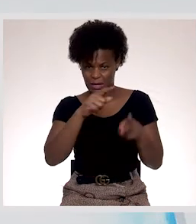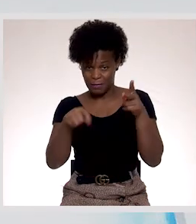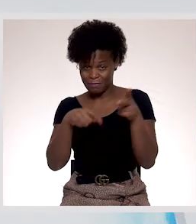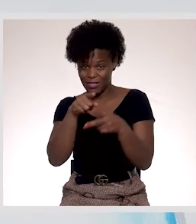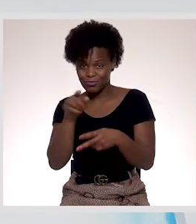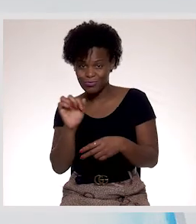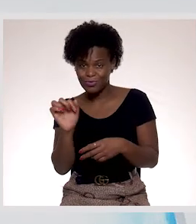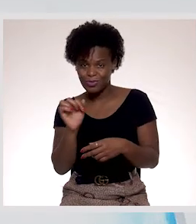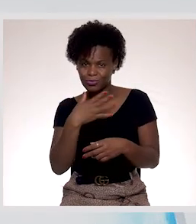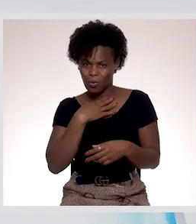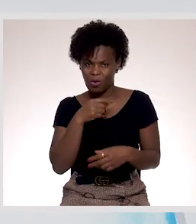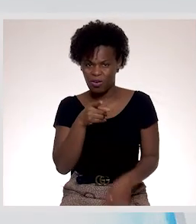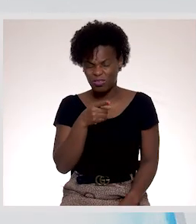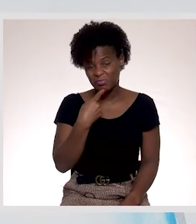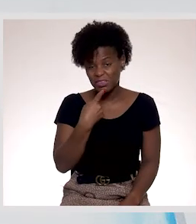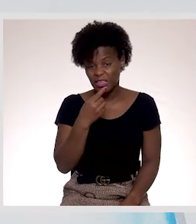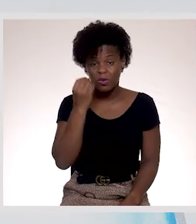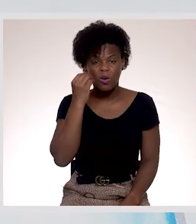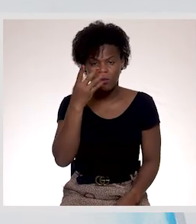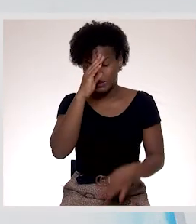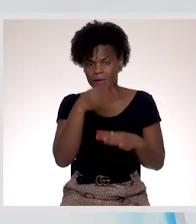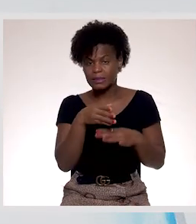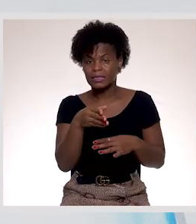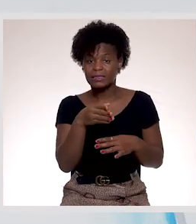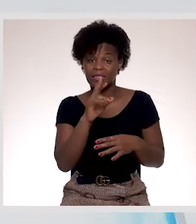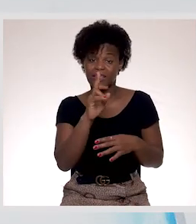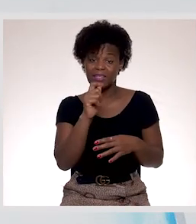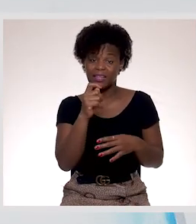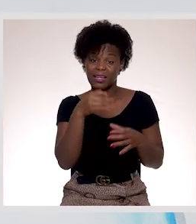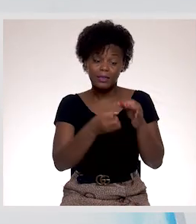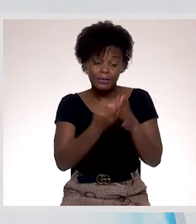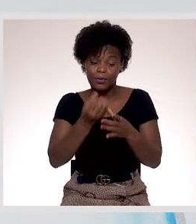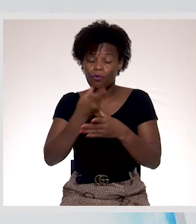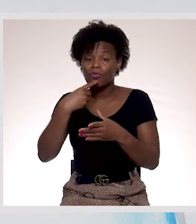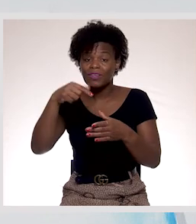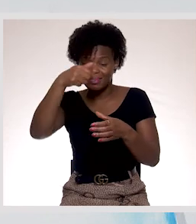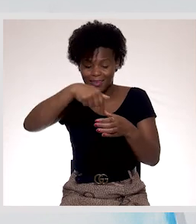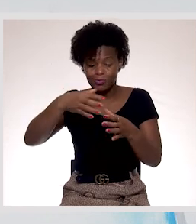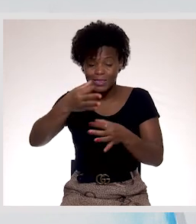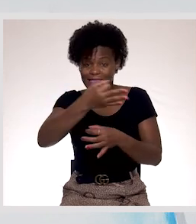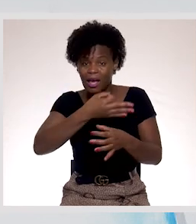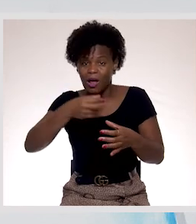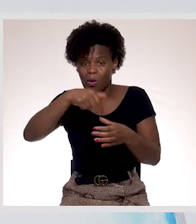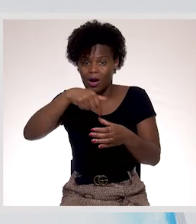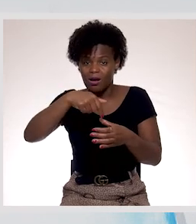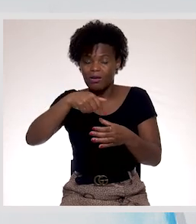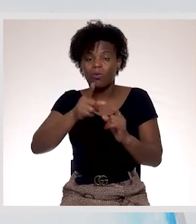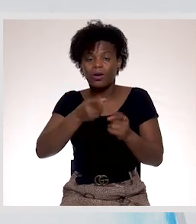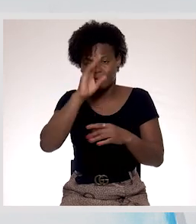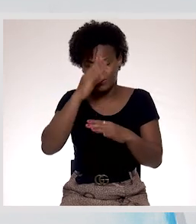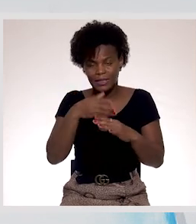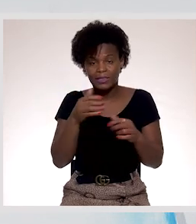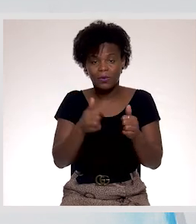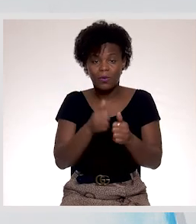vídeo? Gostaram? Entenderam como é que acontece a replicação dentro da nossa célula? É isto